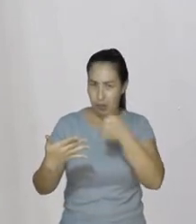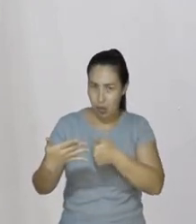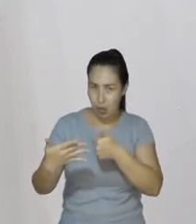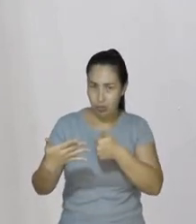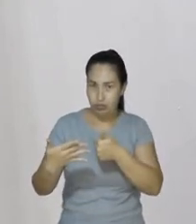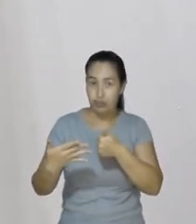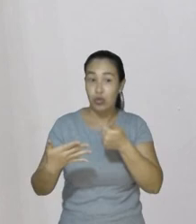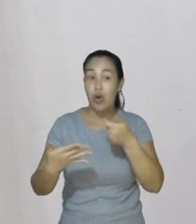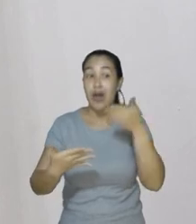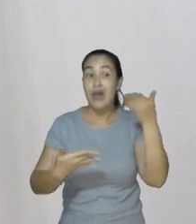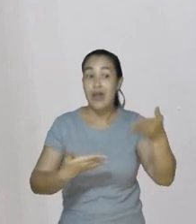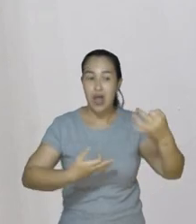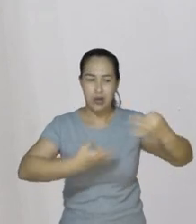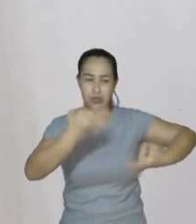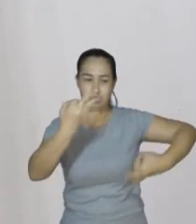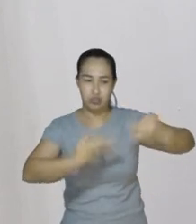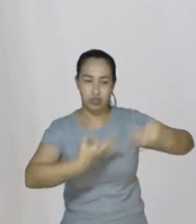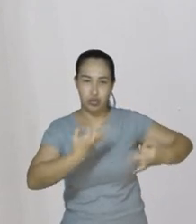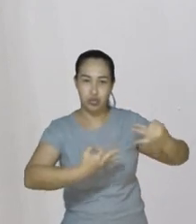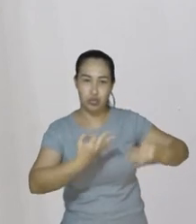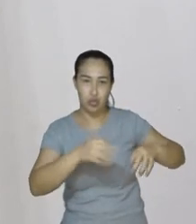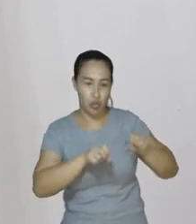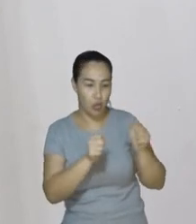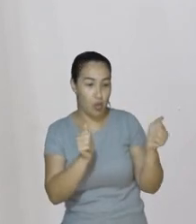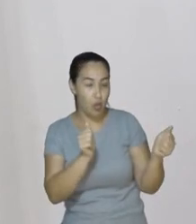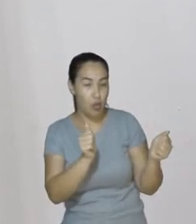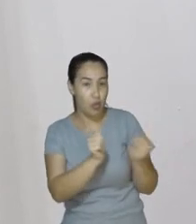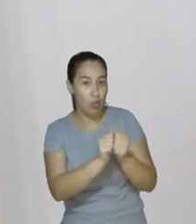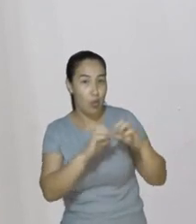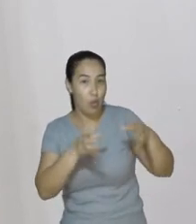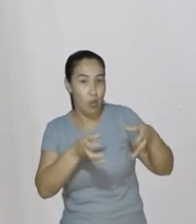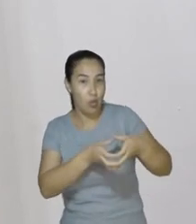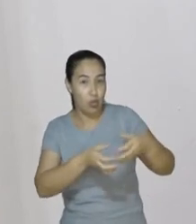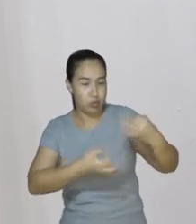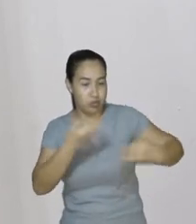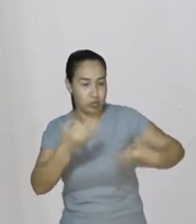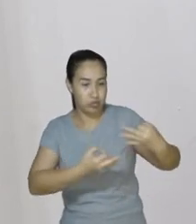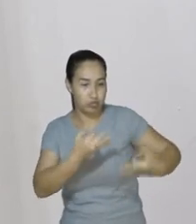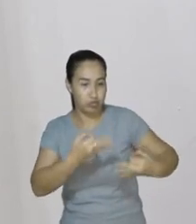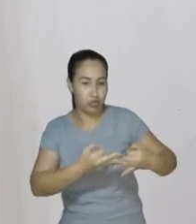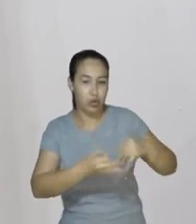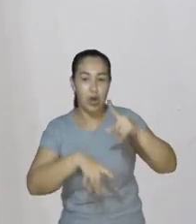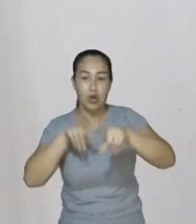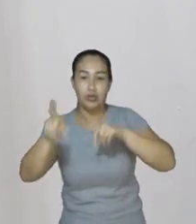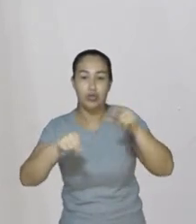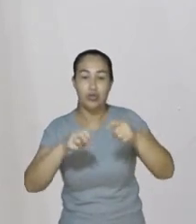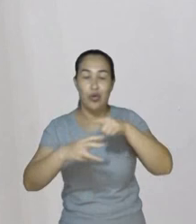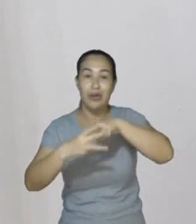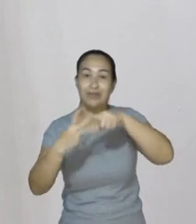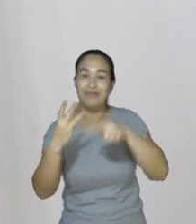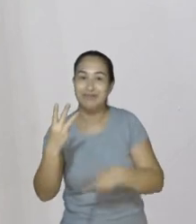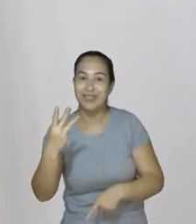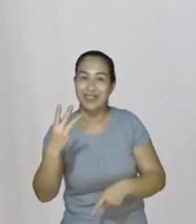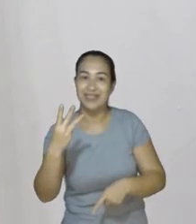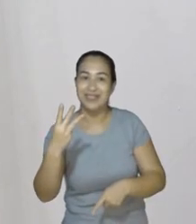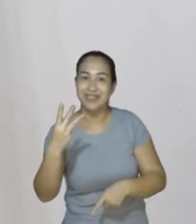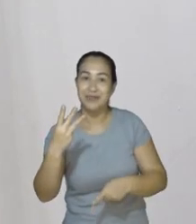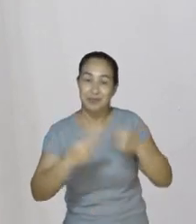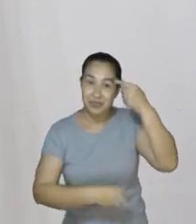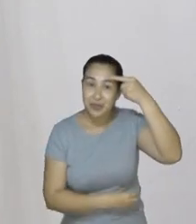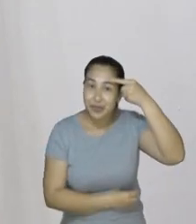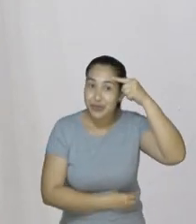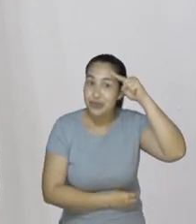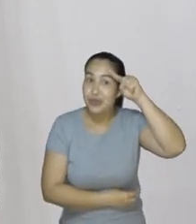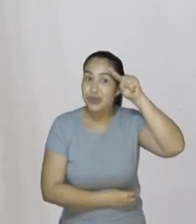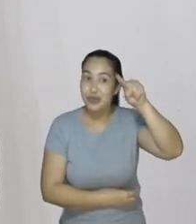os jurados destas entidades que determinam os 3 finalistas, que só se sabe no dia